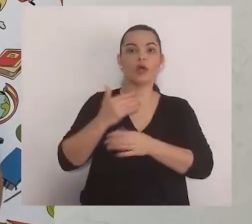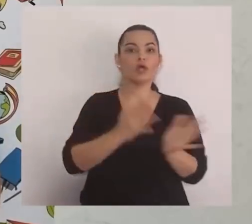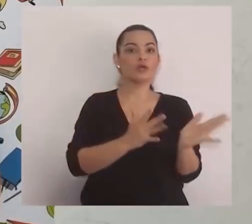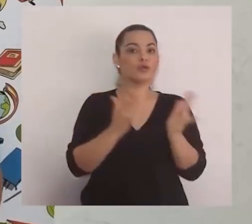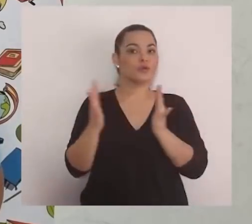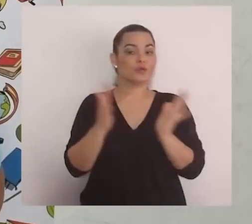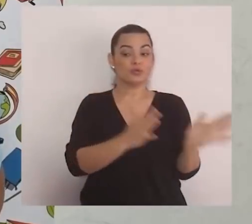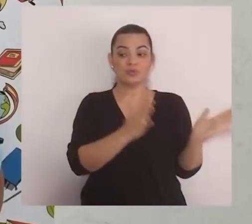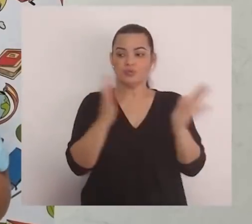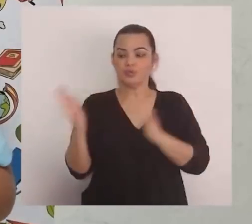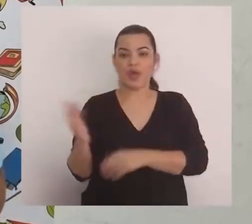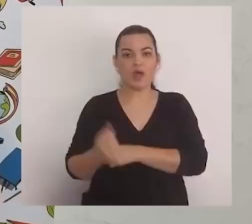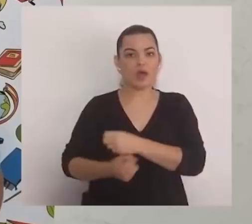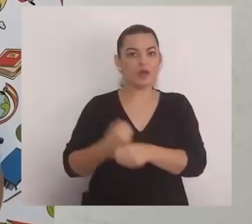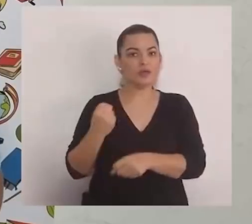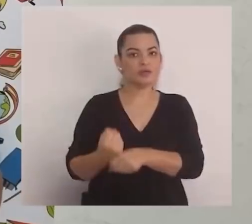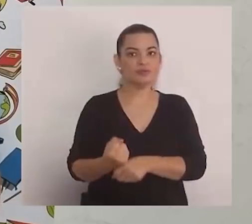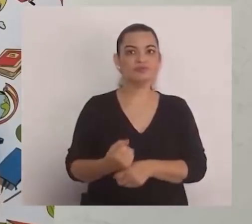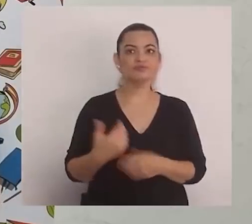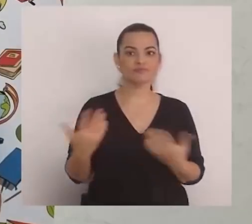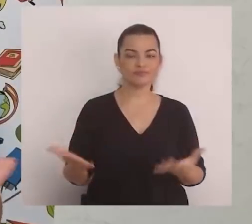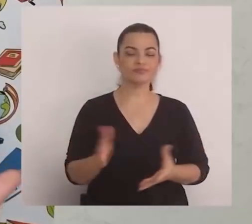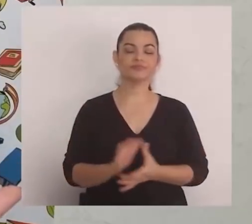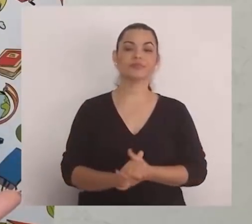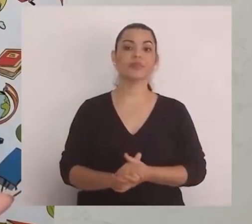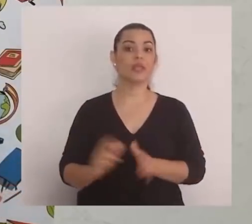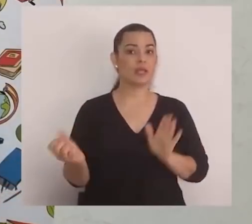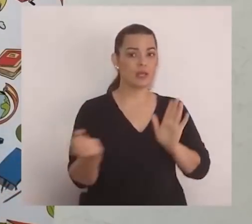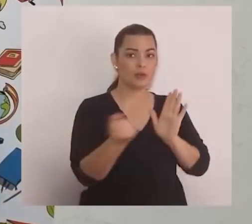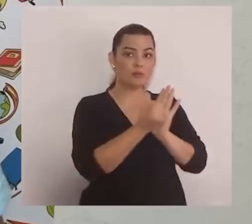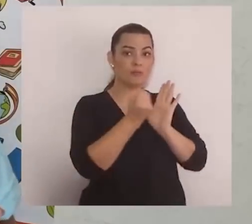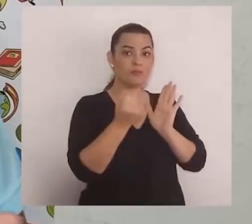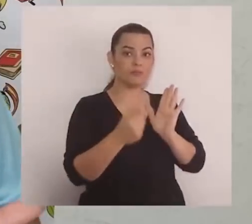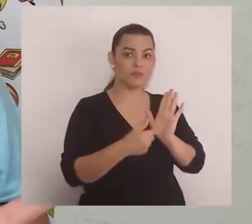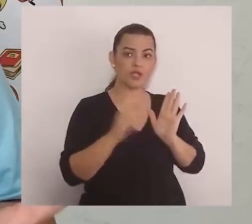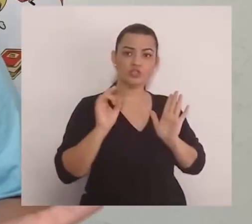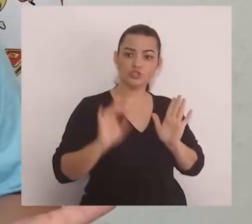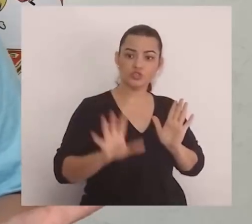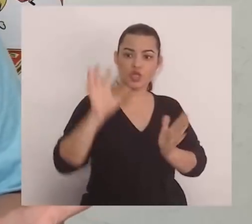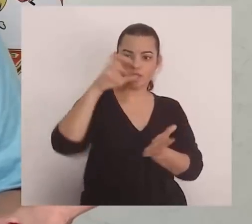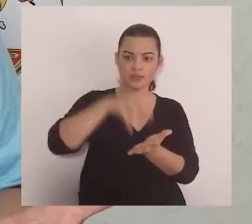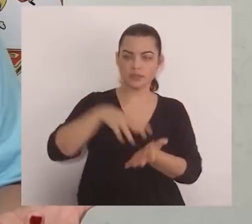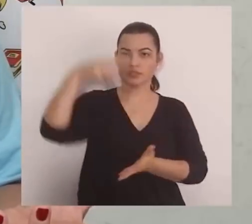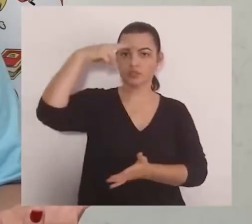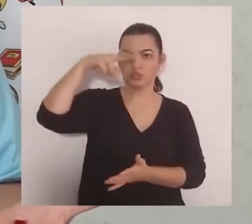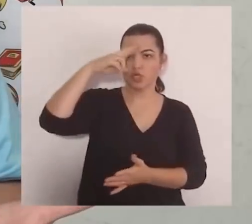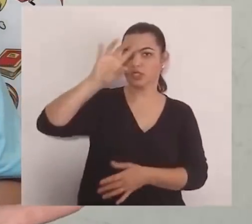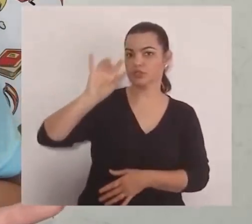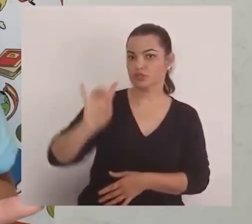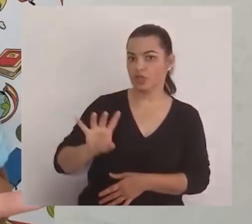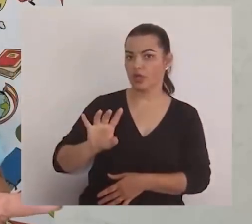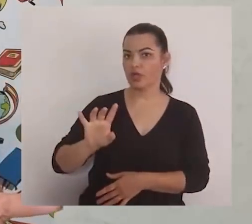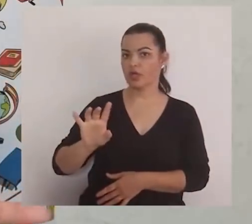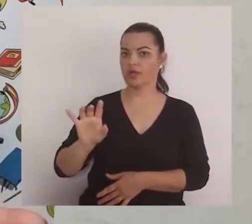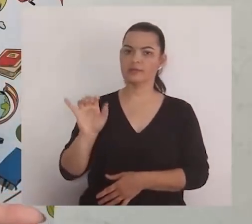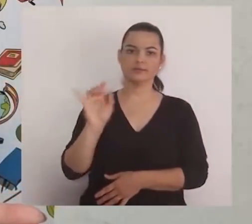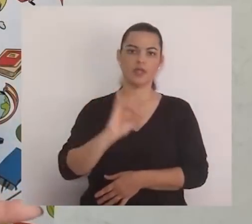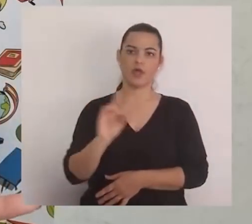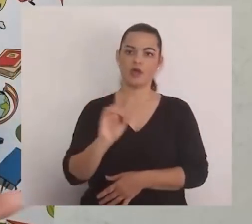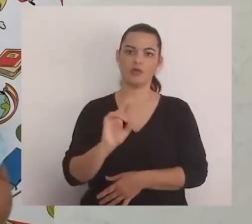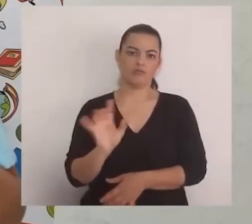estão de passagem por aquela cidade. Então, em muitos locais do nosso país, nós